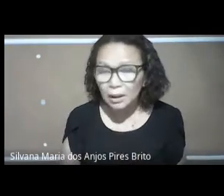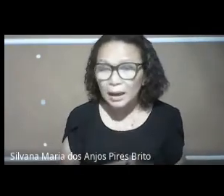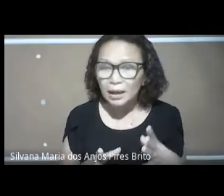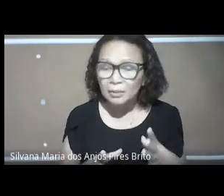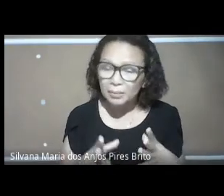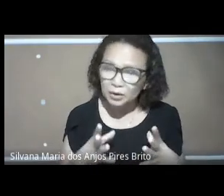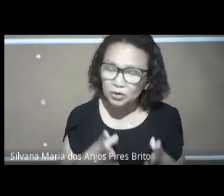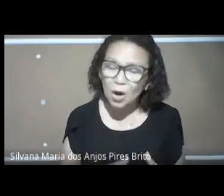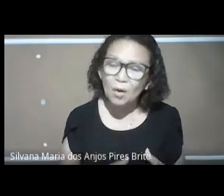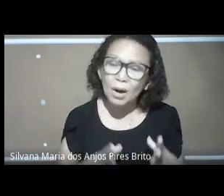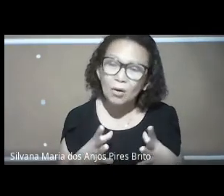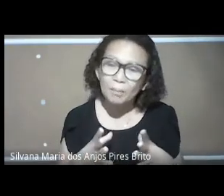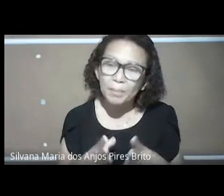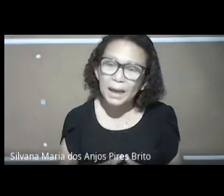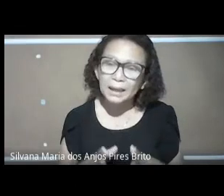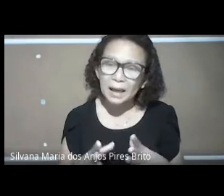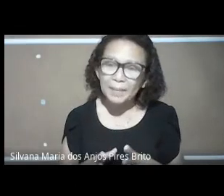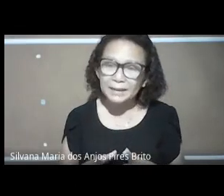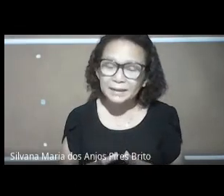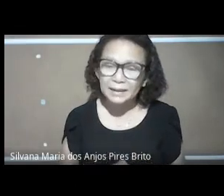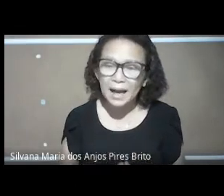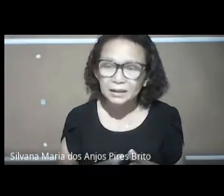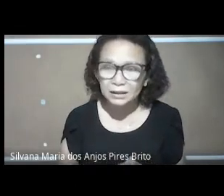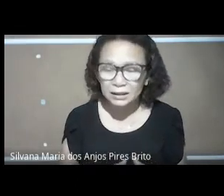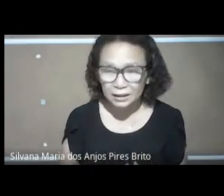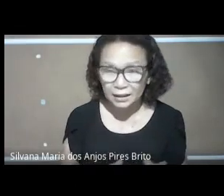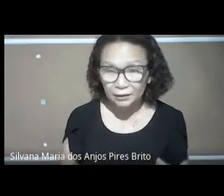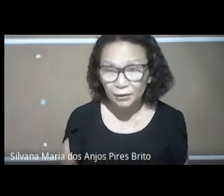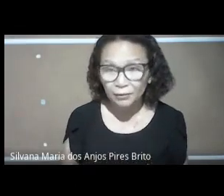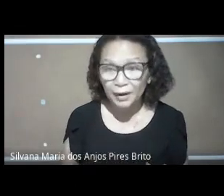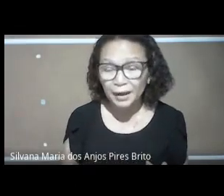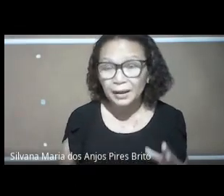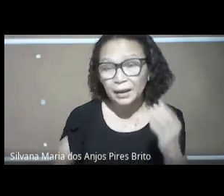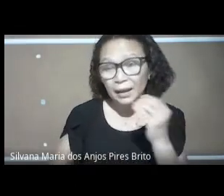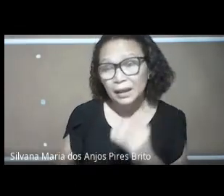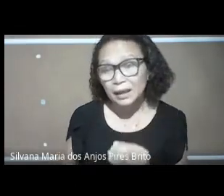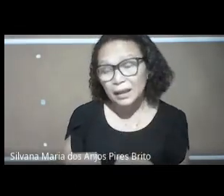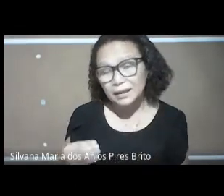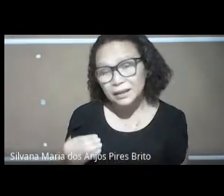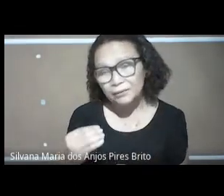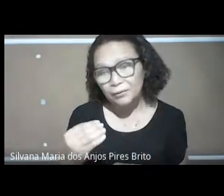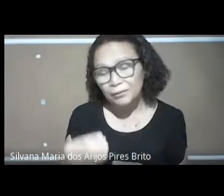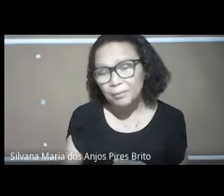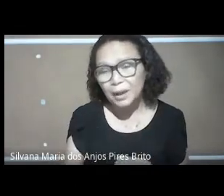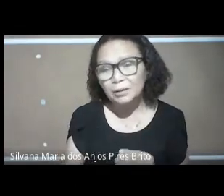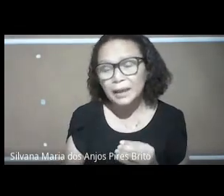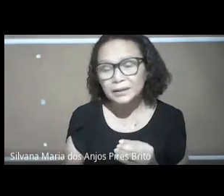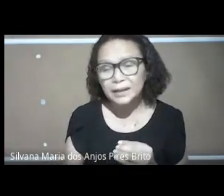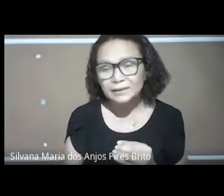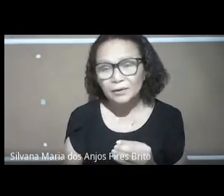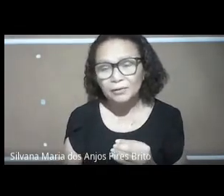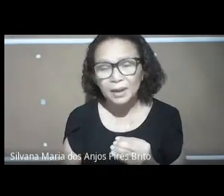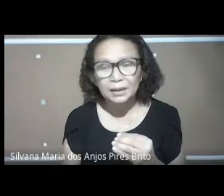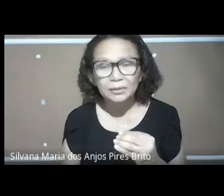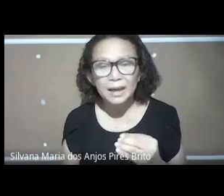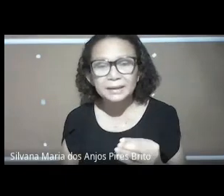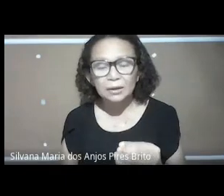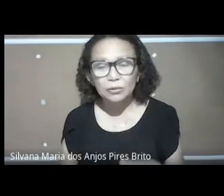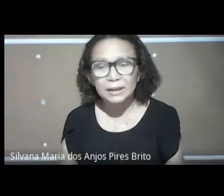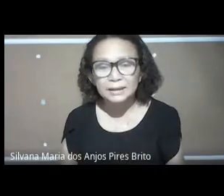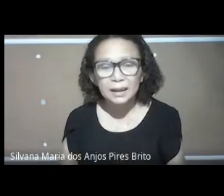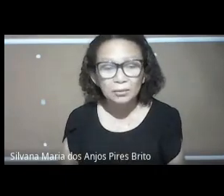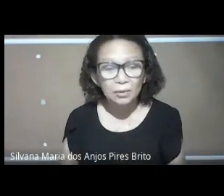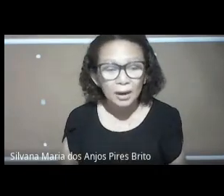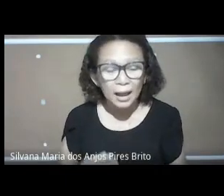Não, ele é uma pessoa com plena capacidade de se desenvolver e esse desenvolvimento,